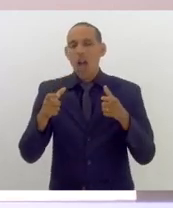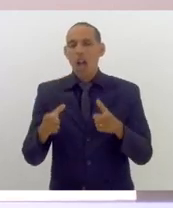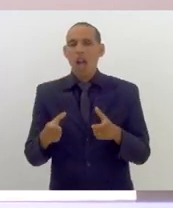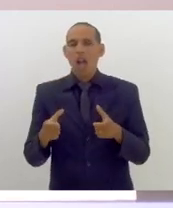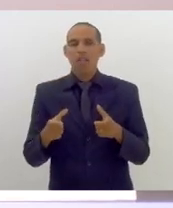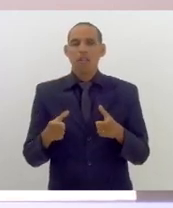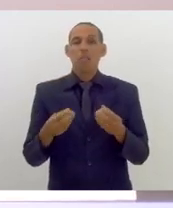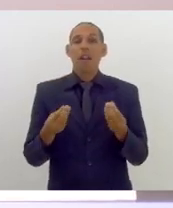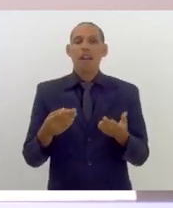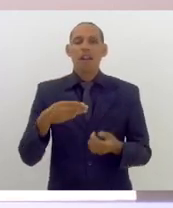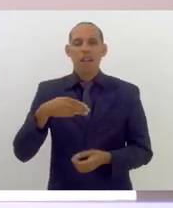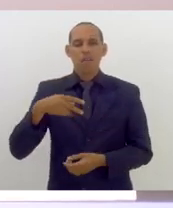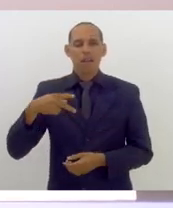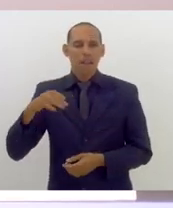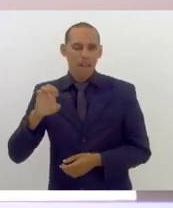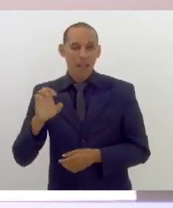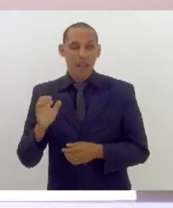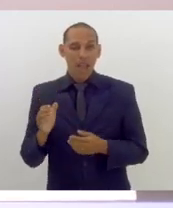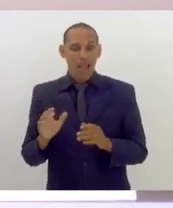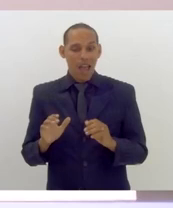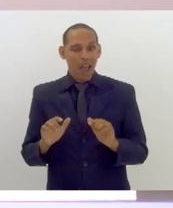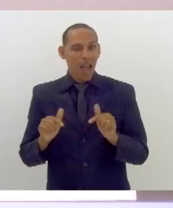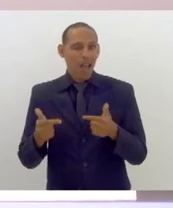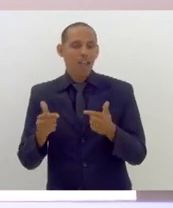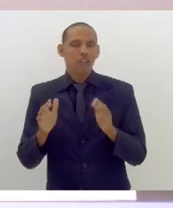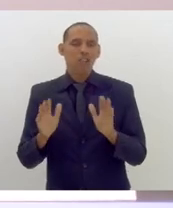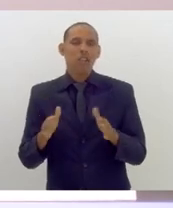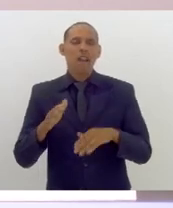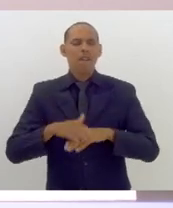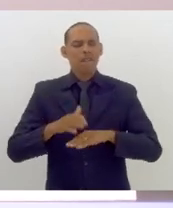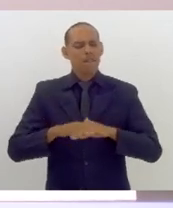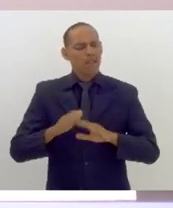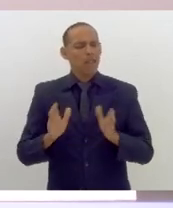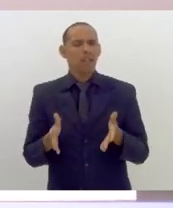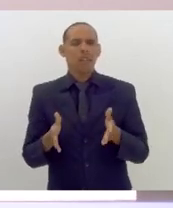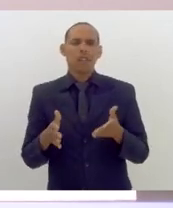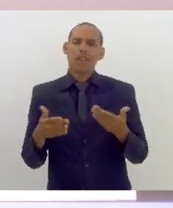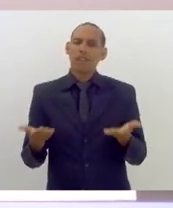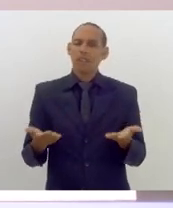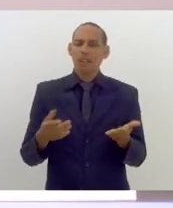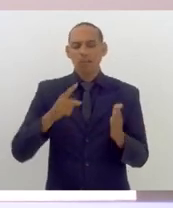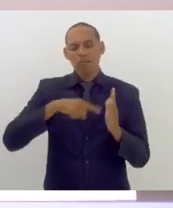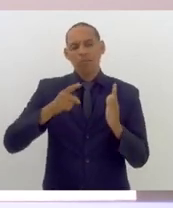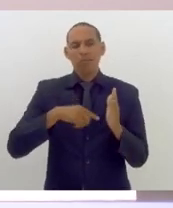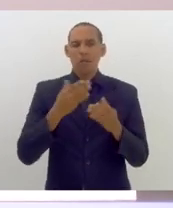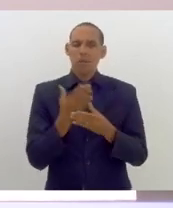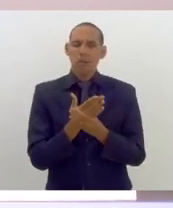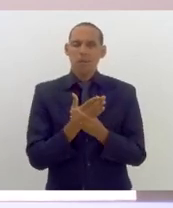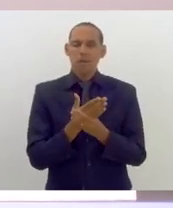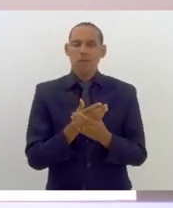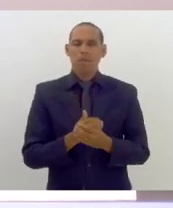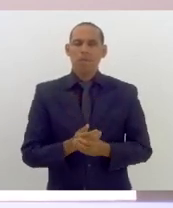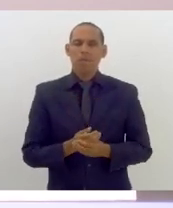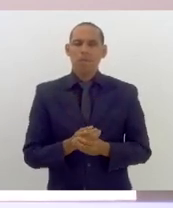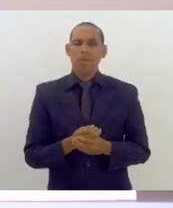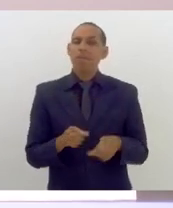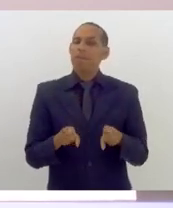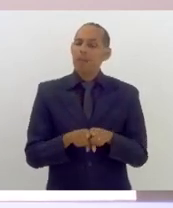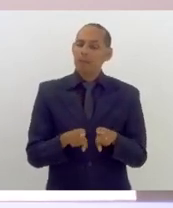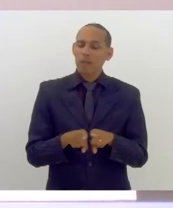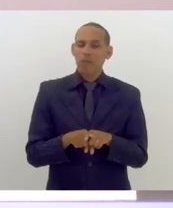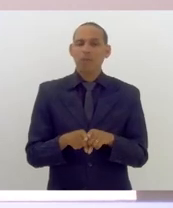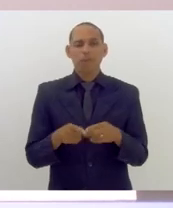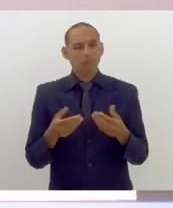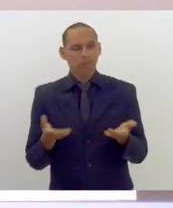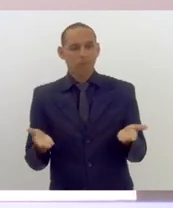justificar a atuação do Ministério Público Estadual Como já exercida a oportunamente impõe-se a extinção dos processos e suposto dessa forma